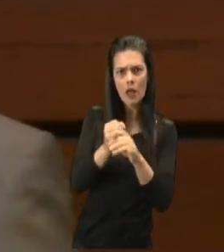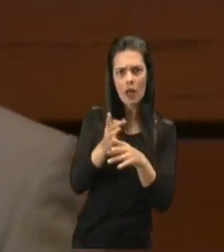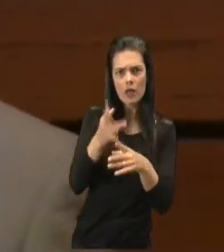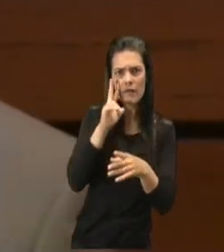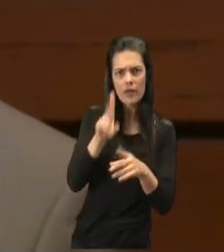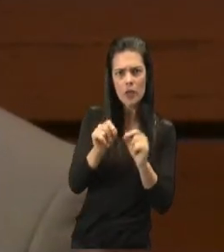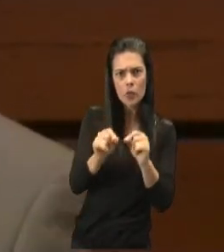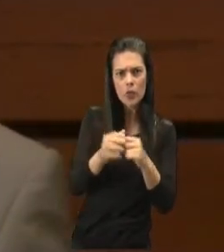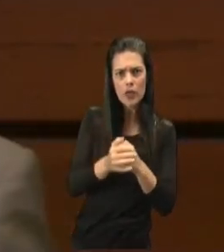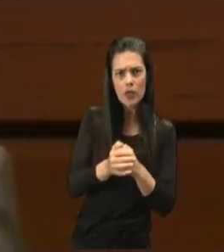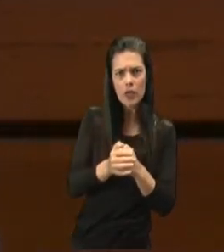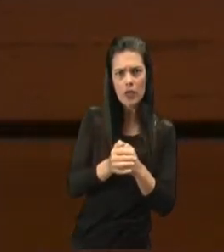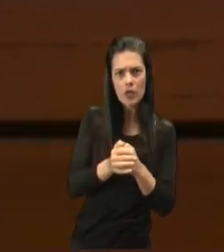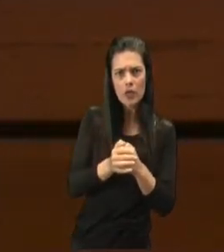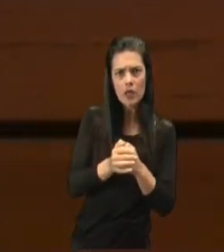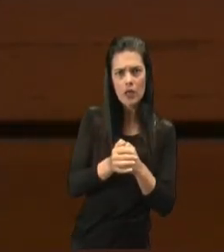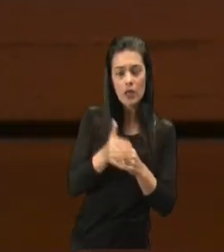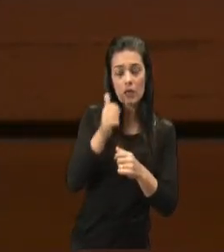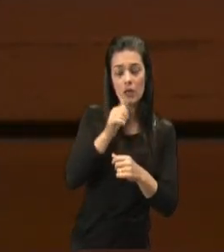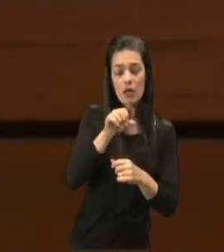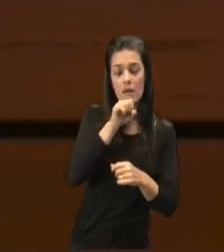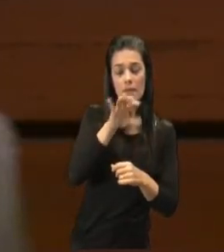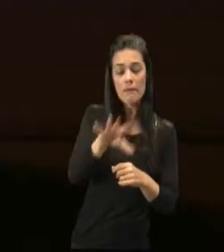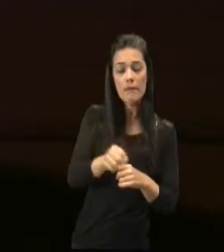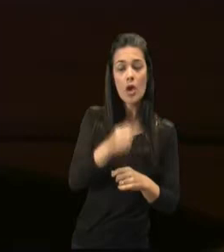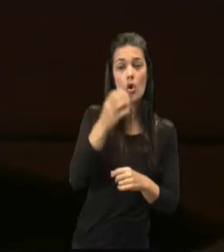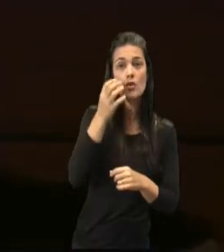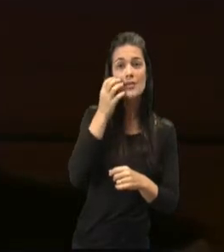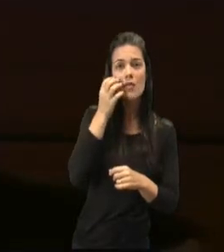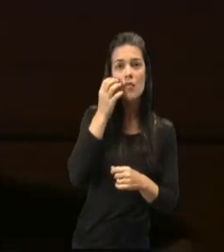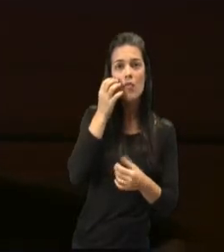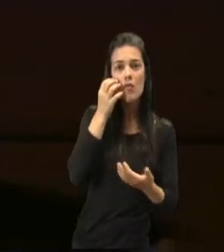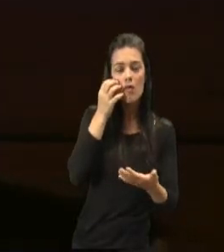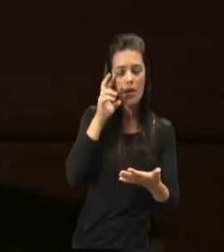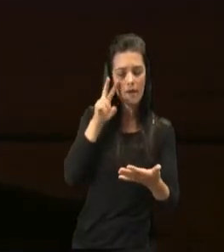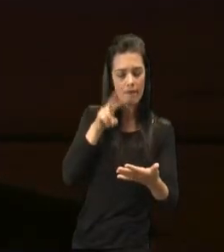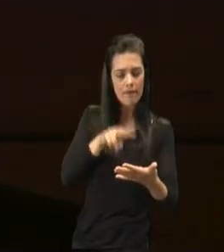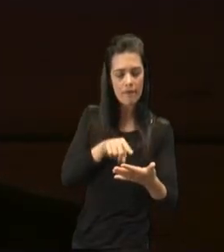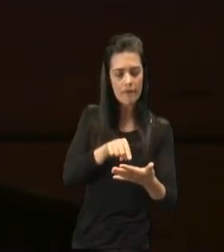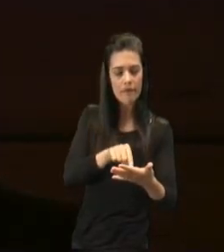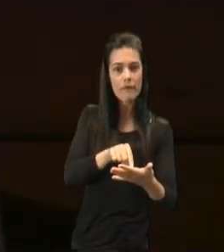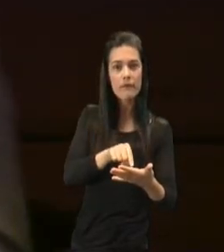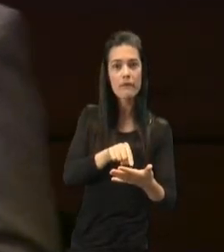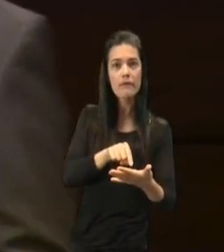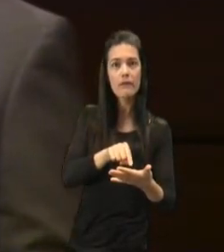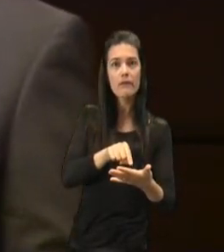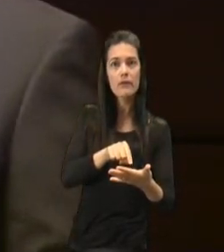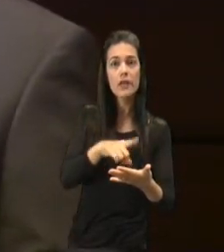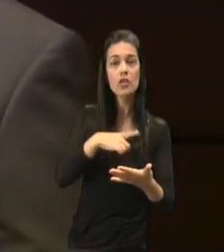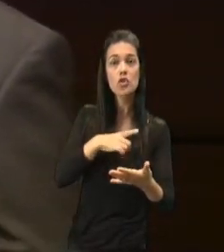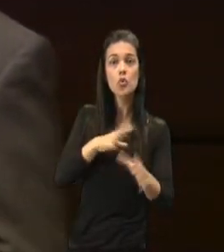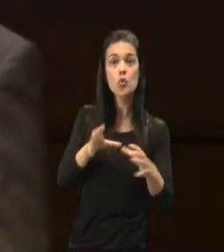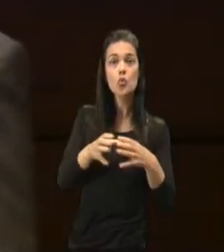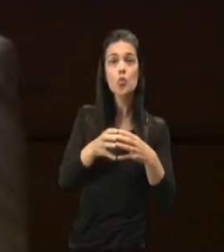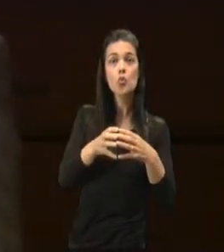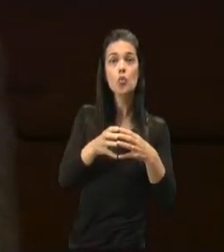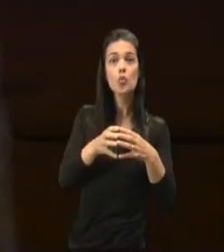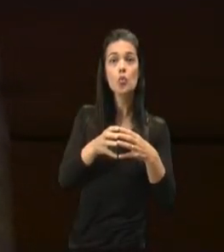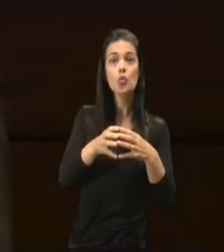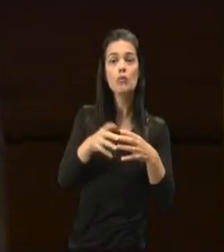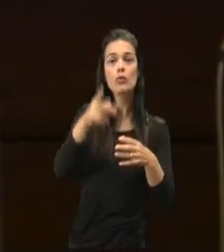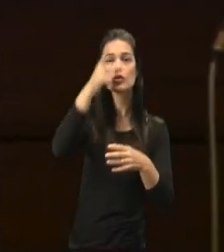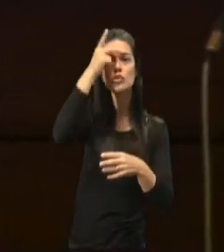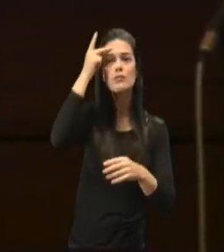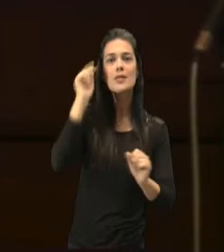a mãe pegou aquele aparelho, percebeu que aquela filha estava se envolvendo com uma rede de pessoas que estavam